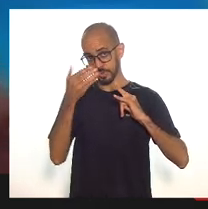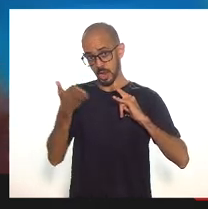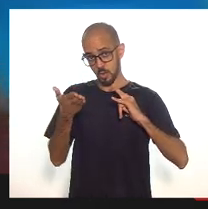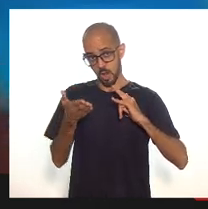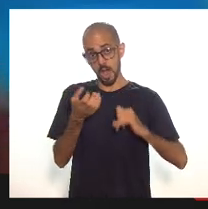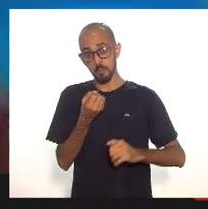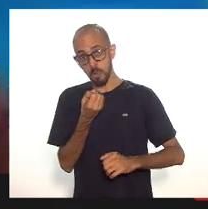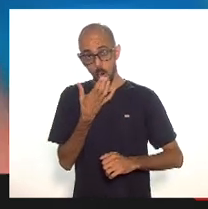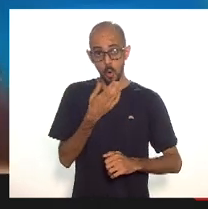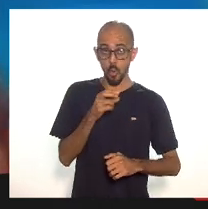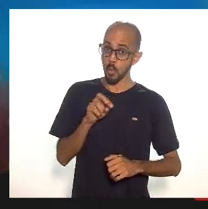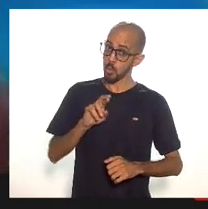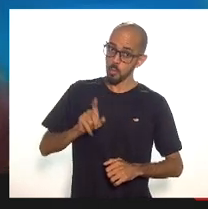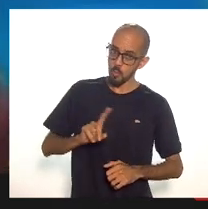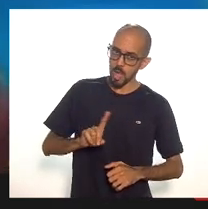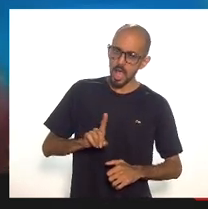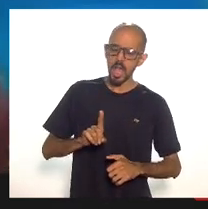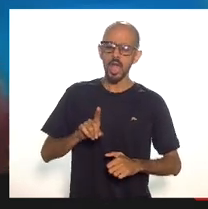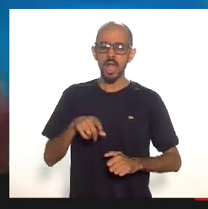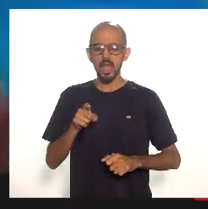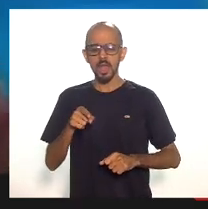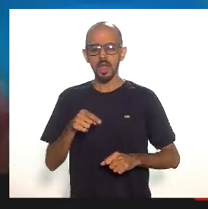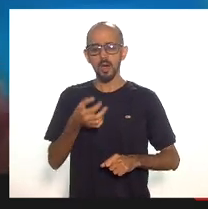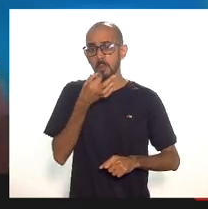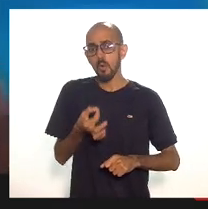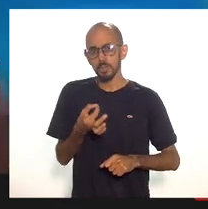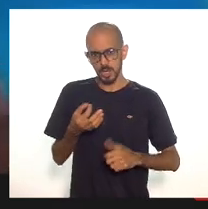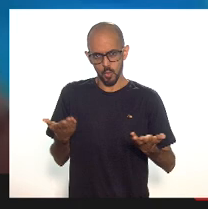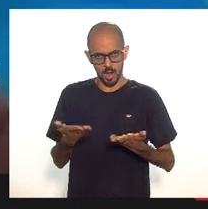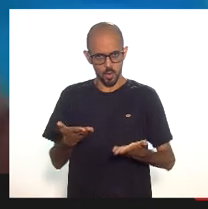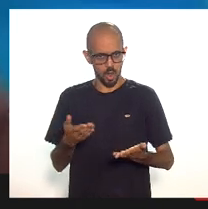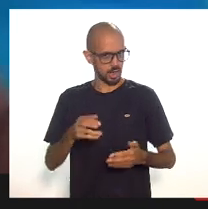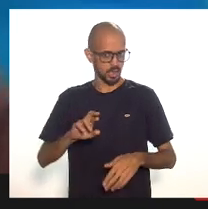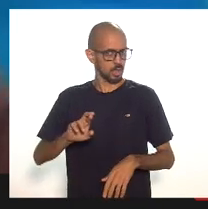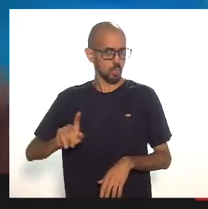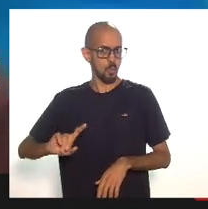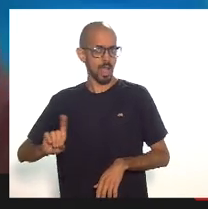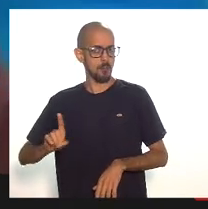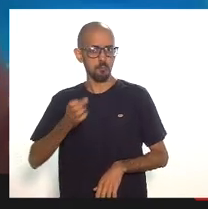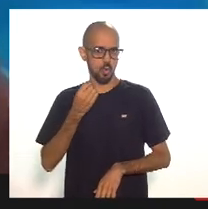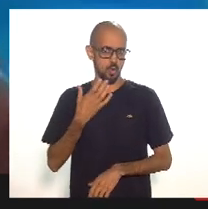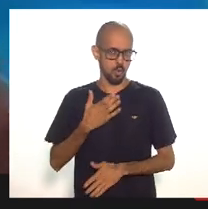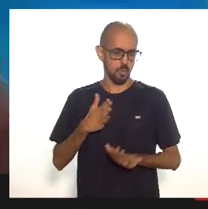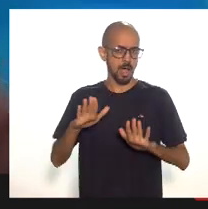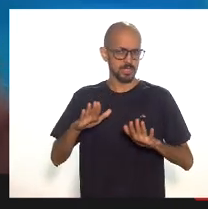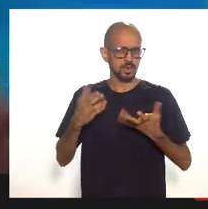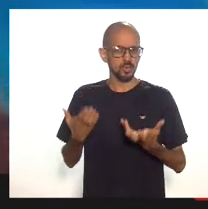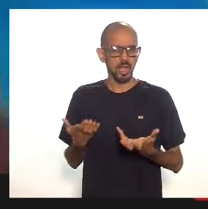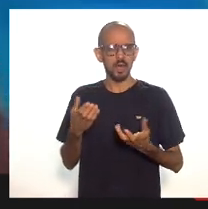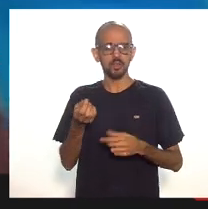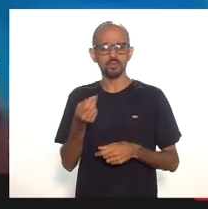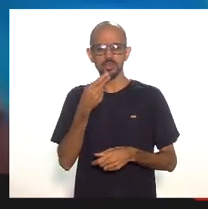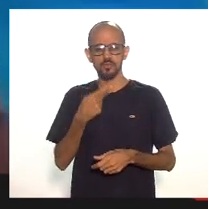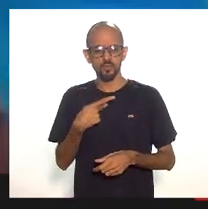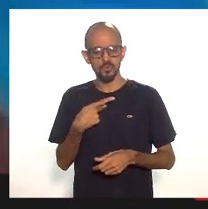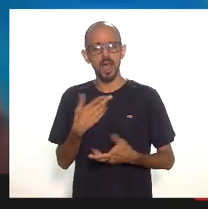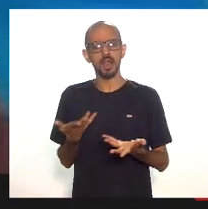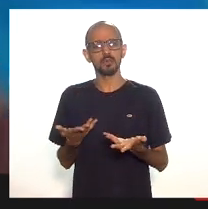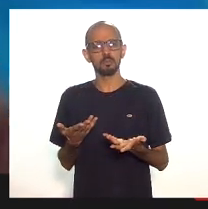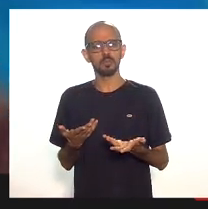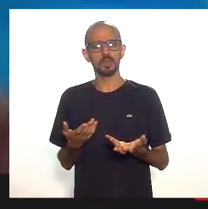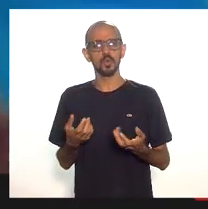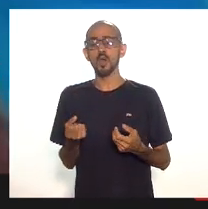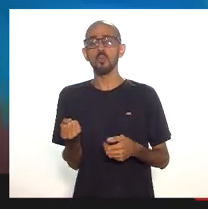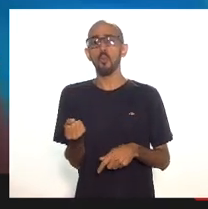de que não foi uma boa iniciativa. Então, eu queria saber, se o senhor pudesse fazer um balanço para nós, de quantos leitos de Covid na